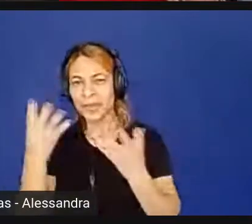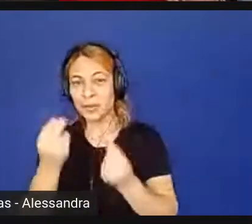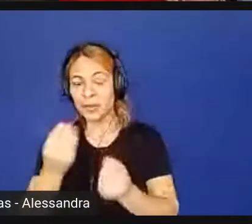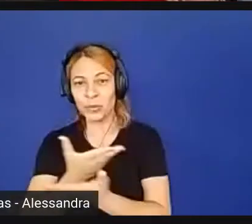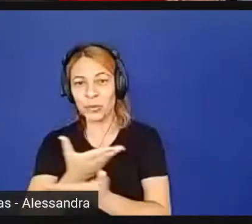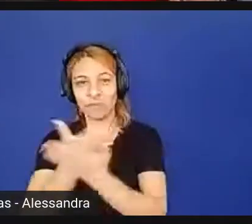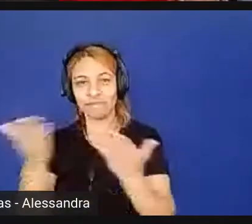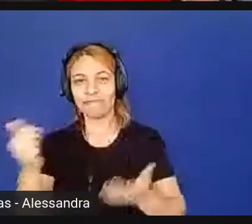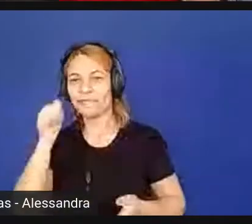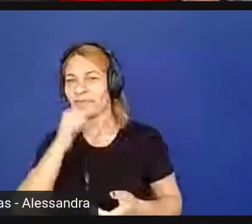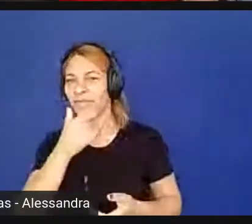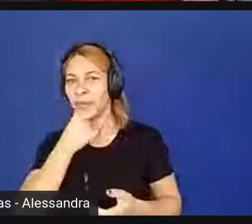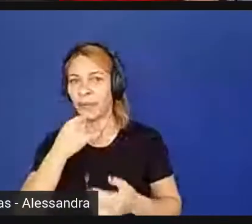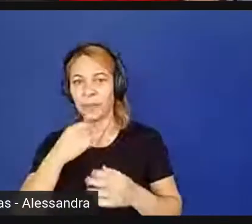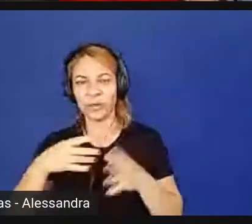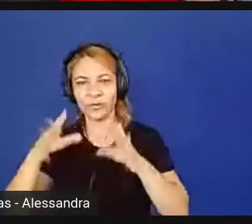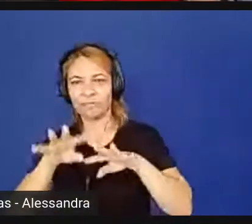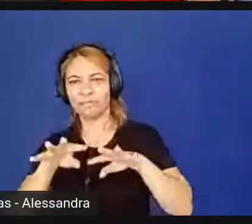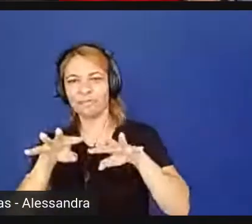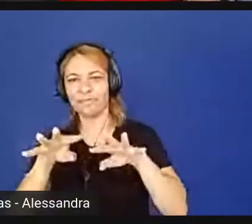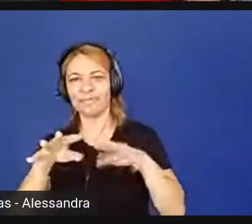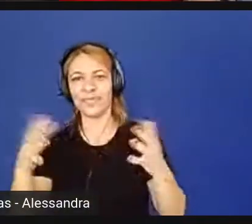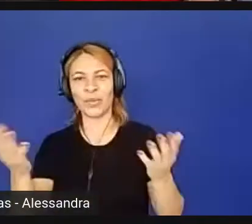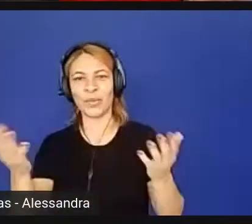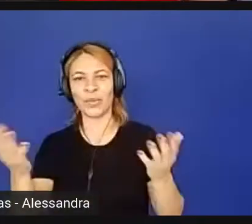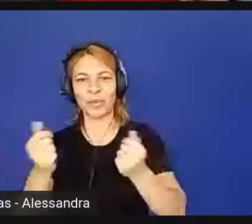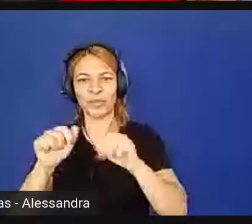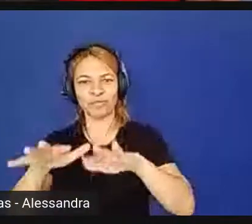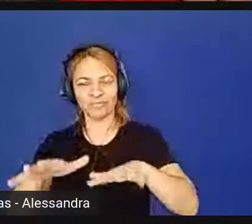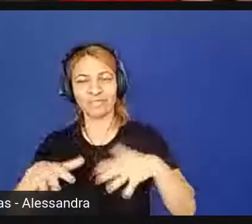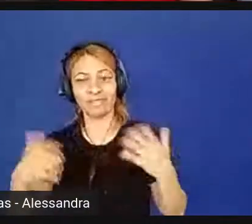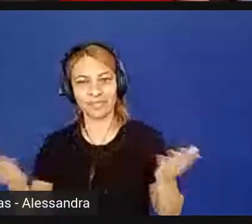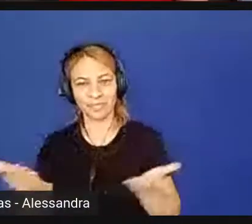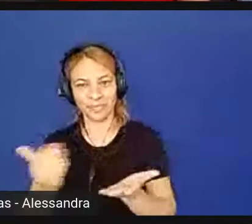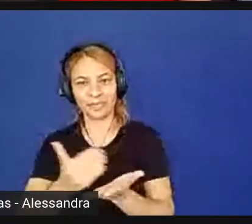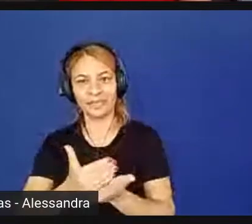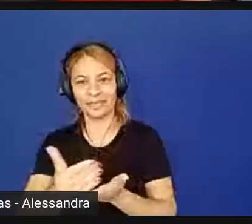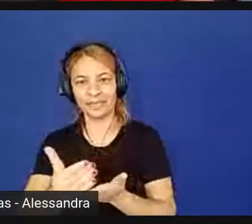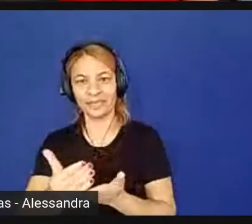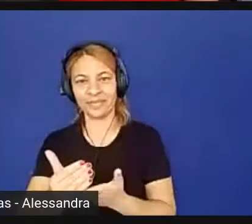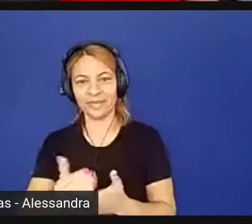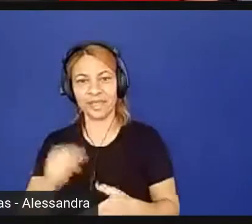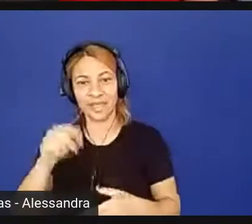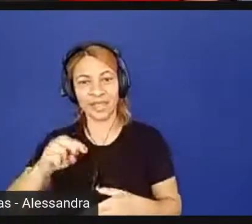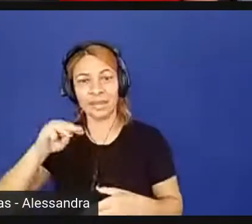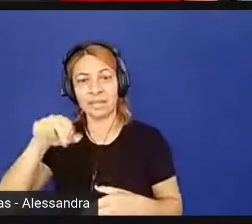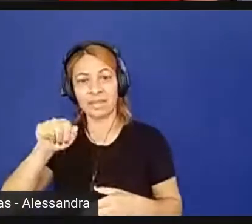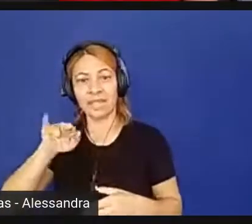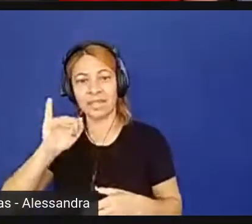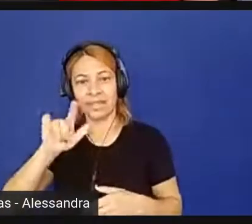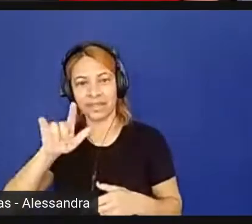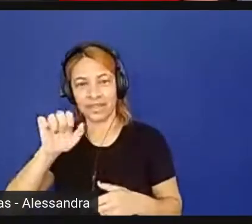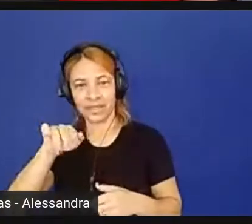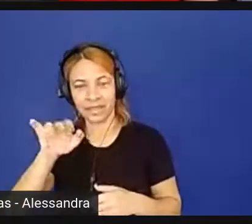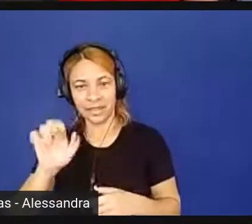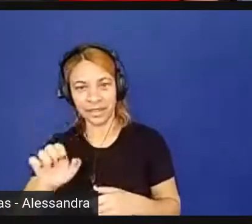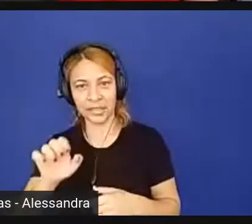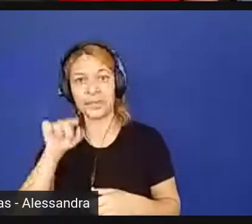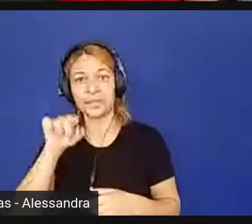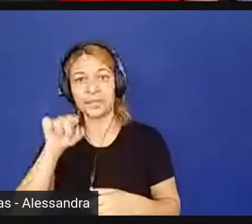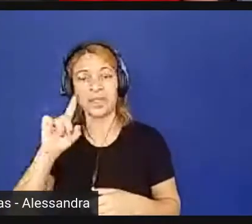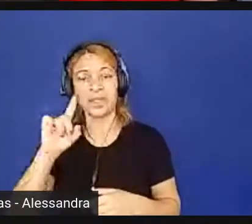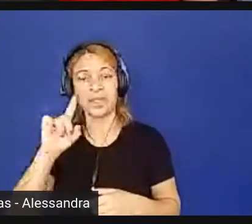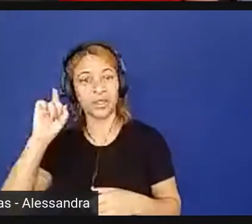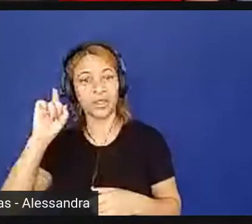estão nos acompanhando a esse evento que estamos dando início agora. Eu sou Marilene Matos, advogada, professora, mestre em